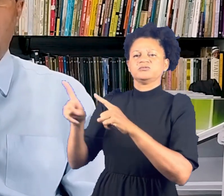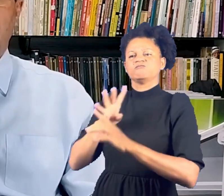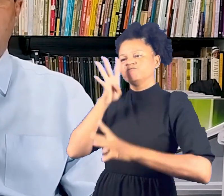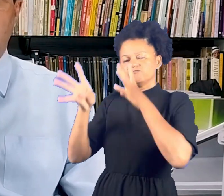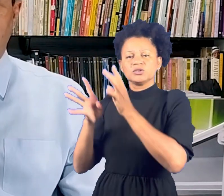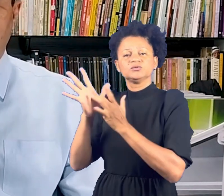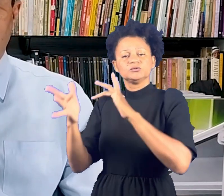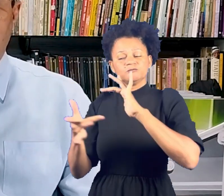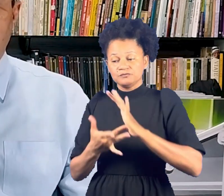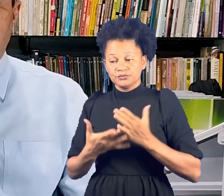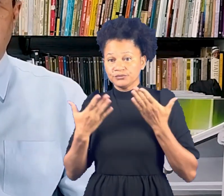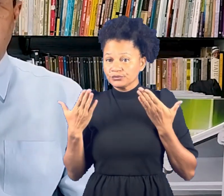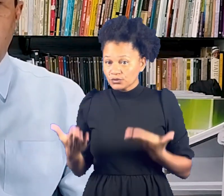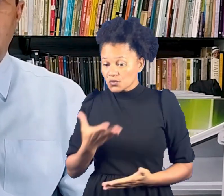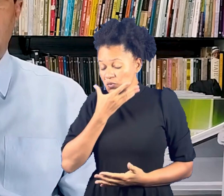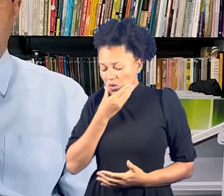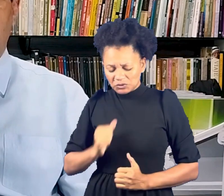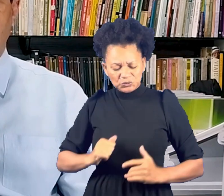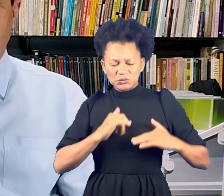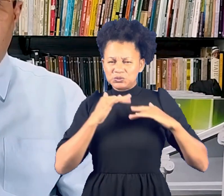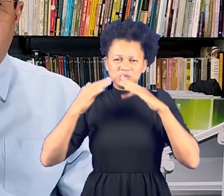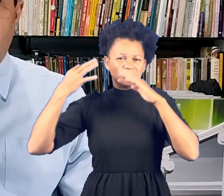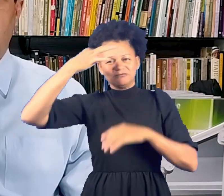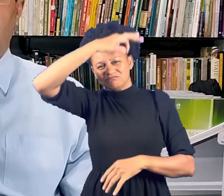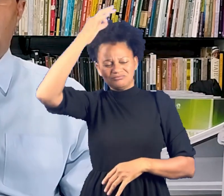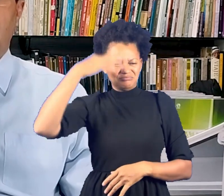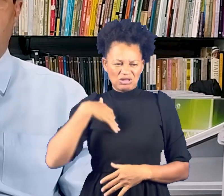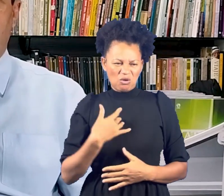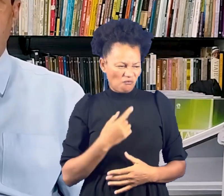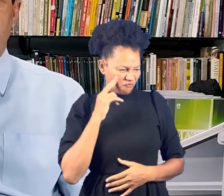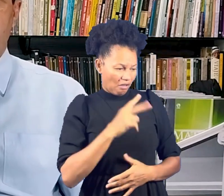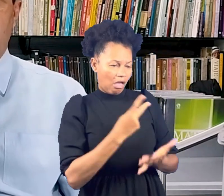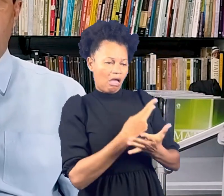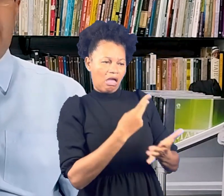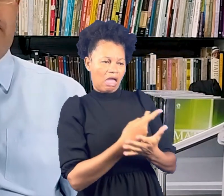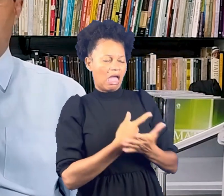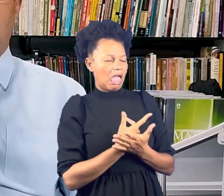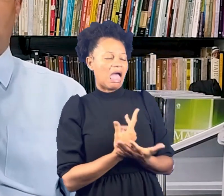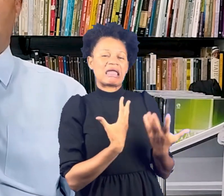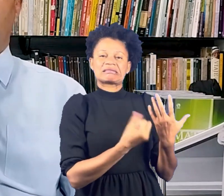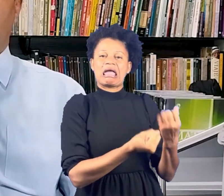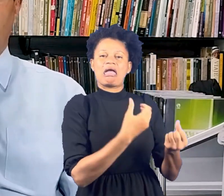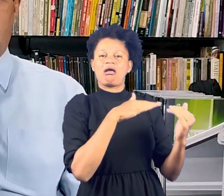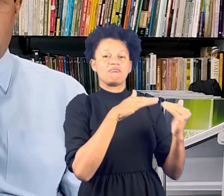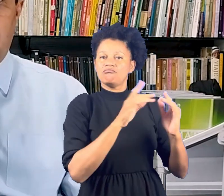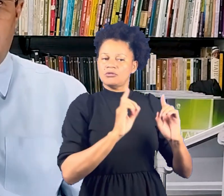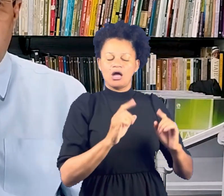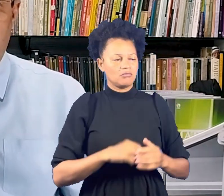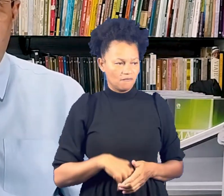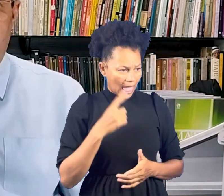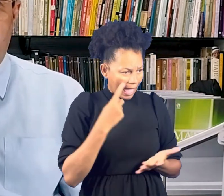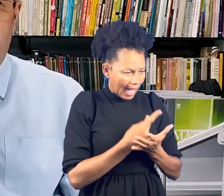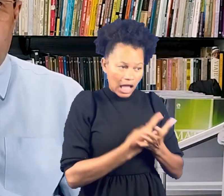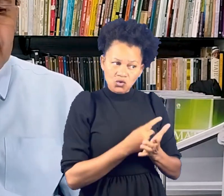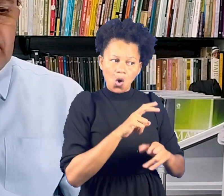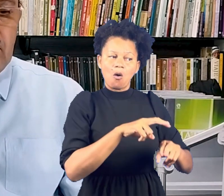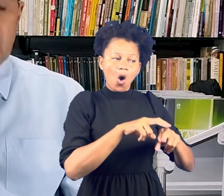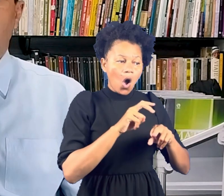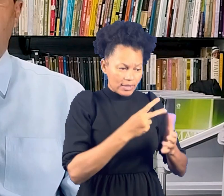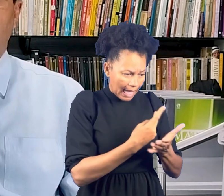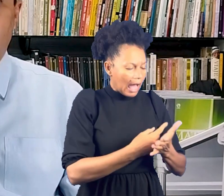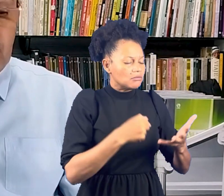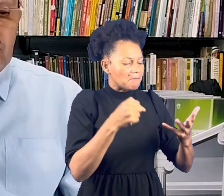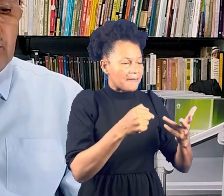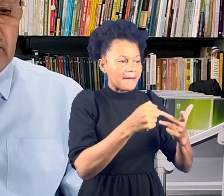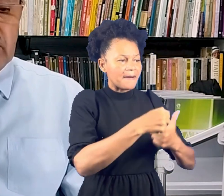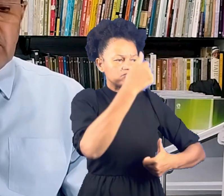Então, um homem cheio do Espírito Santo não se conforma com o erro, não, ele confronta o erro. Então,